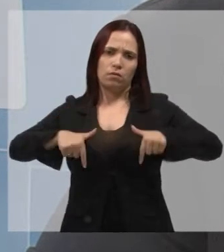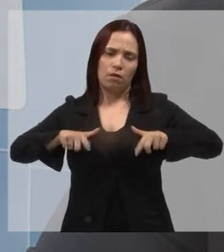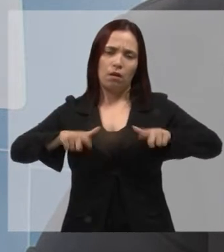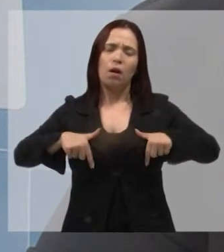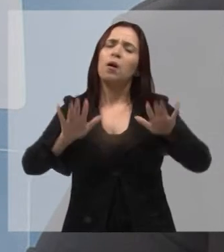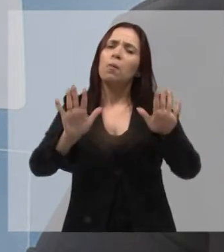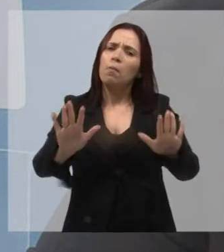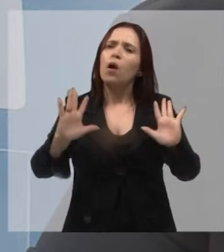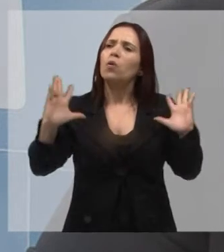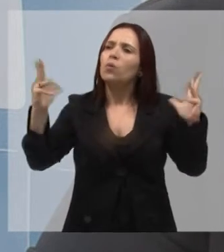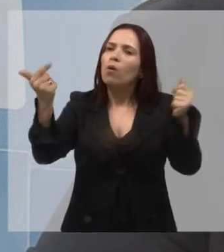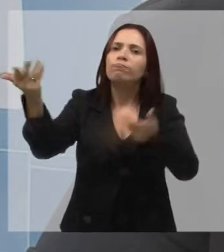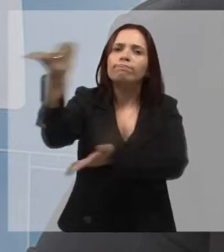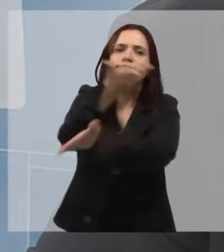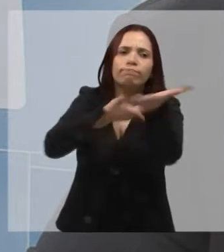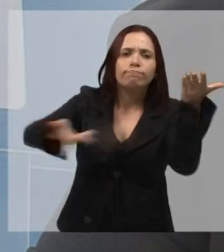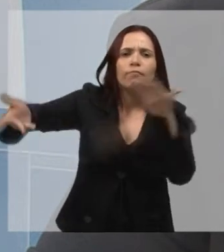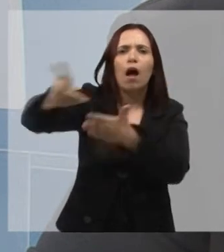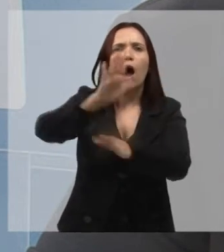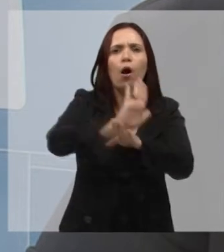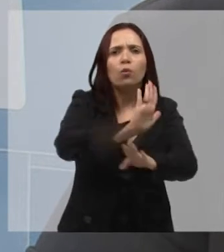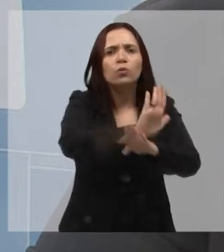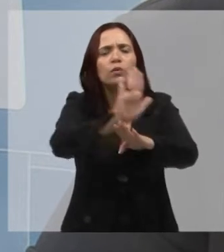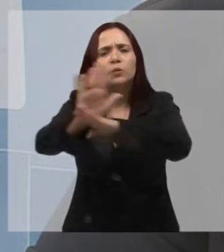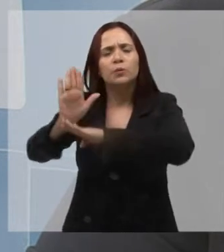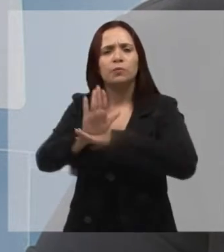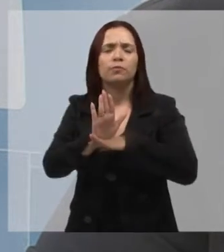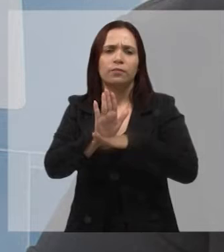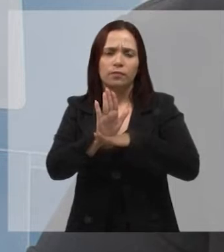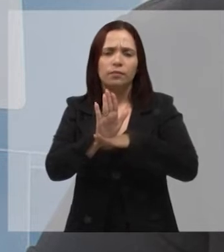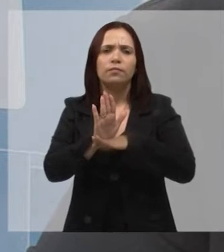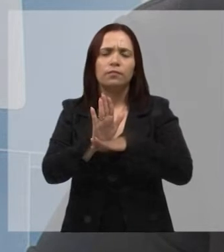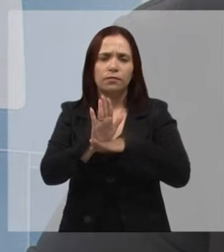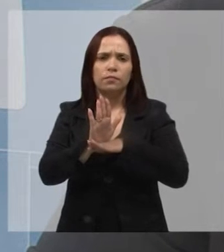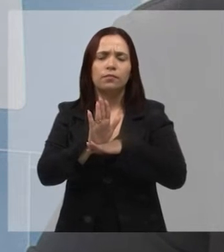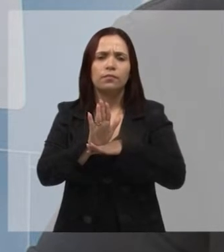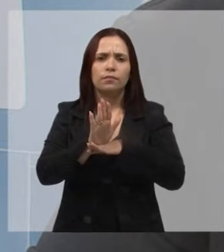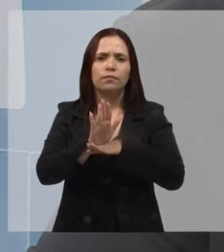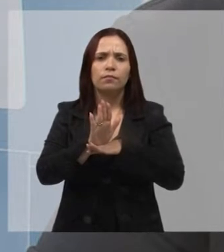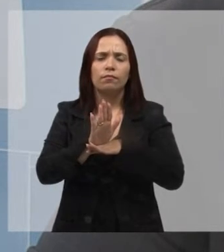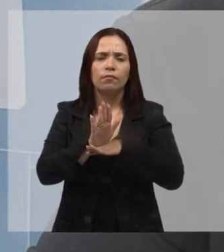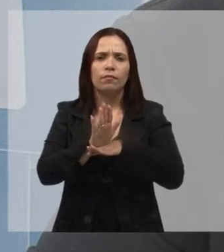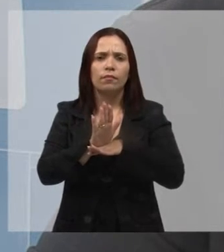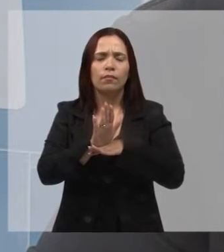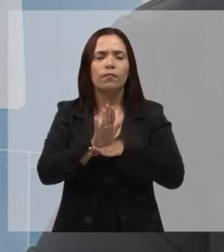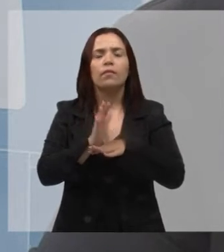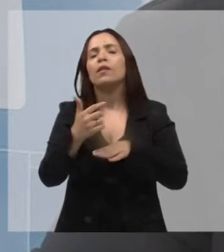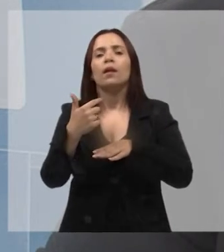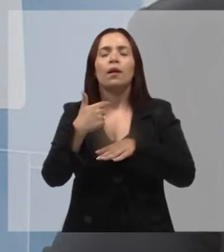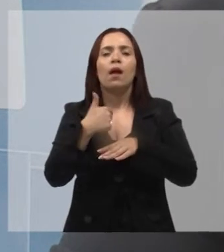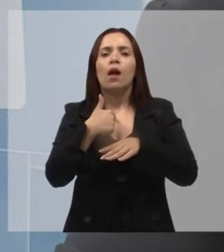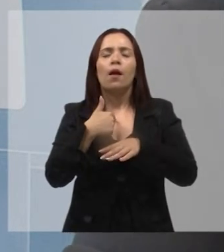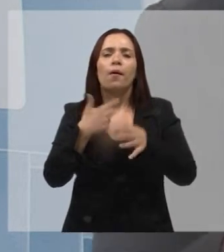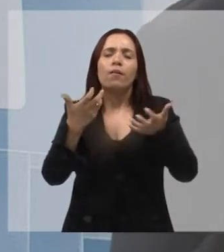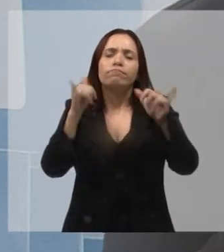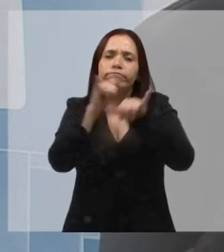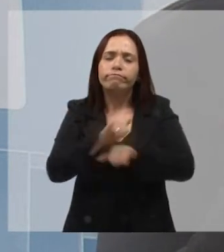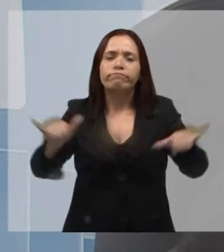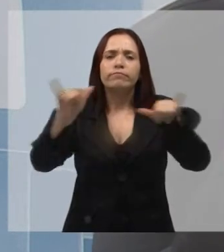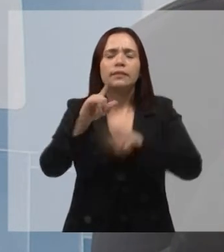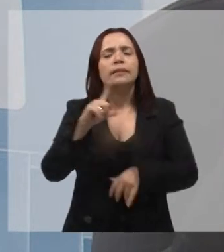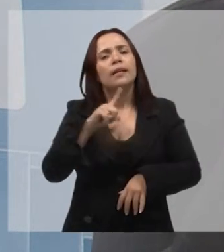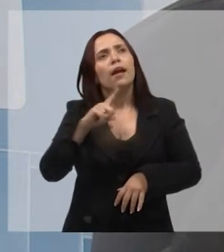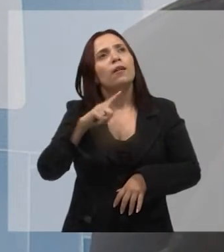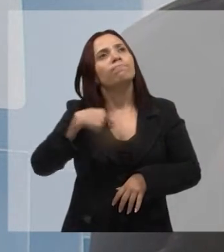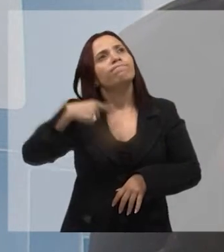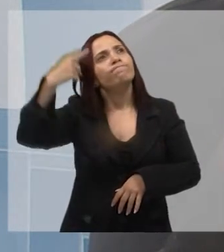de qualquer maneira todo mundo participou disso, todo mundo... É uma coisa, Luiz, e eu aqui, é uma coisa que a gente fica